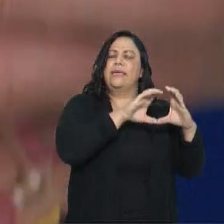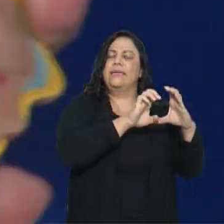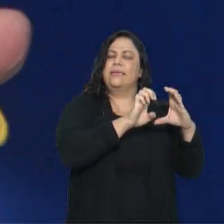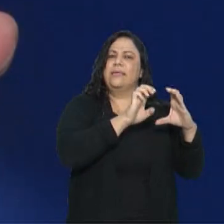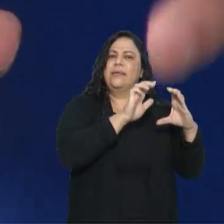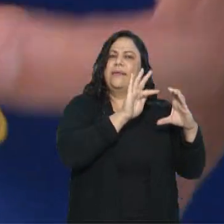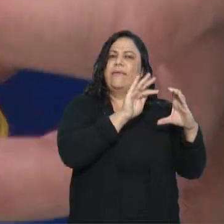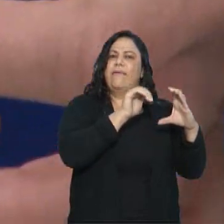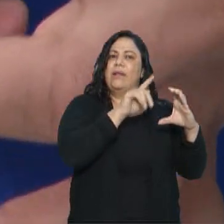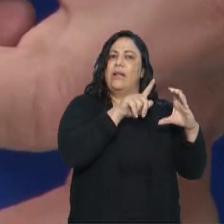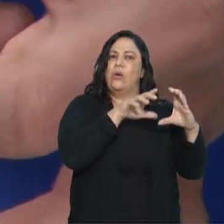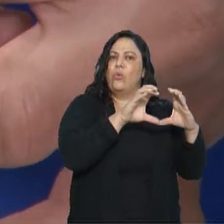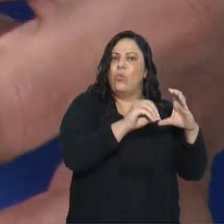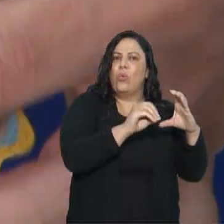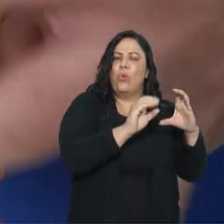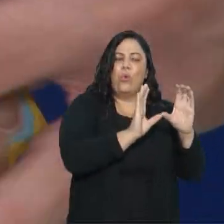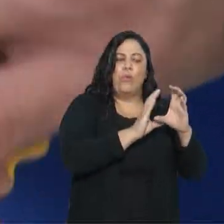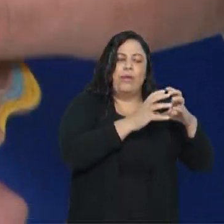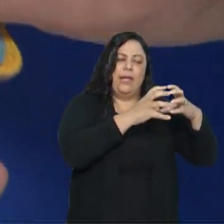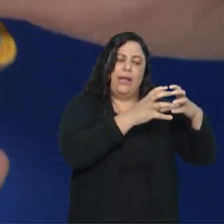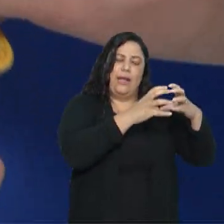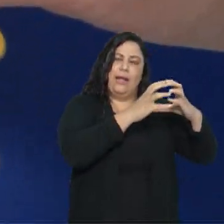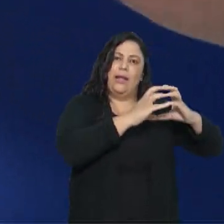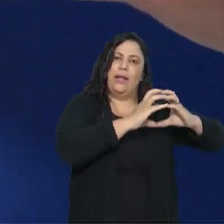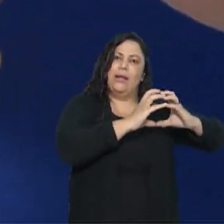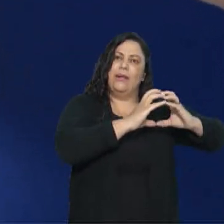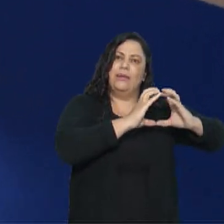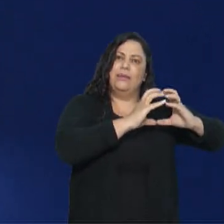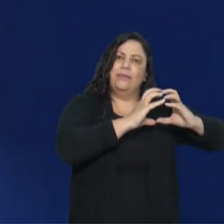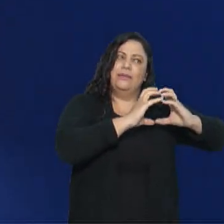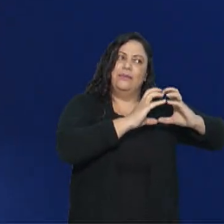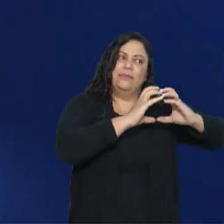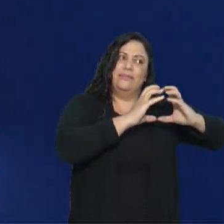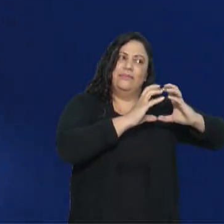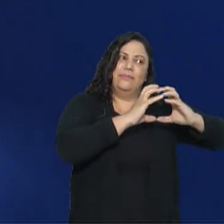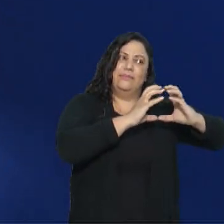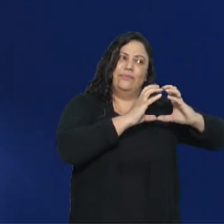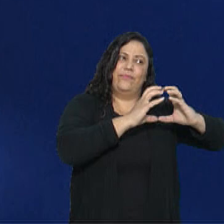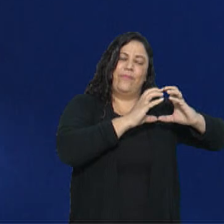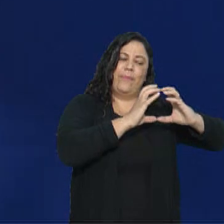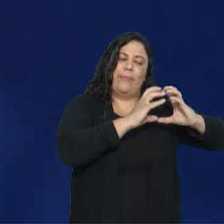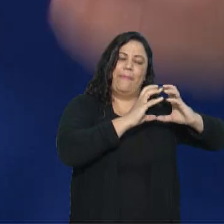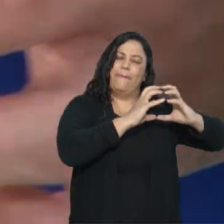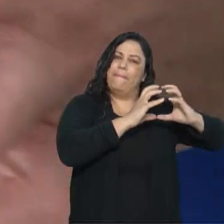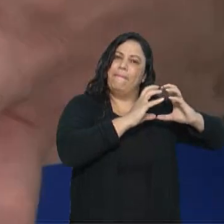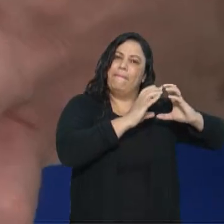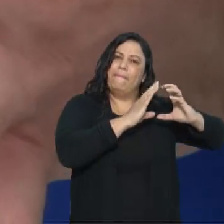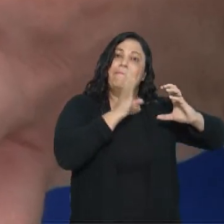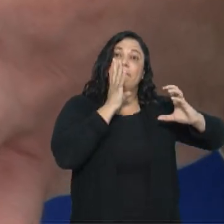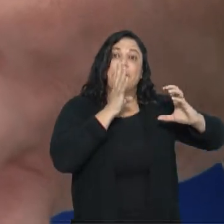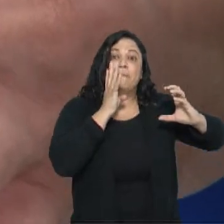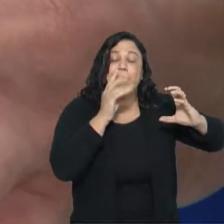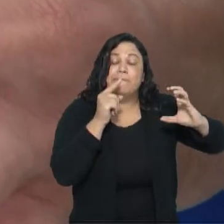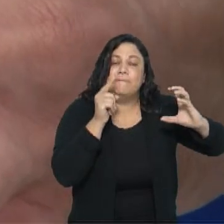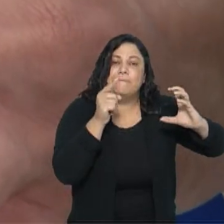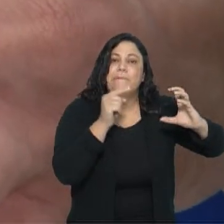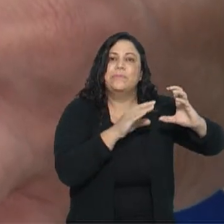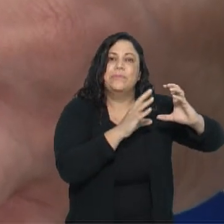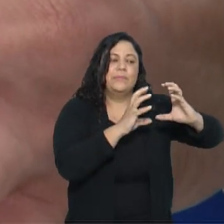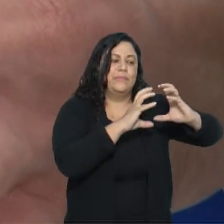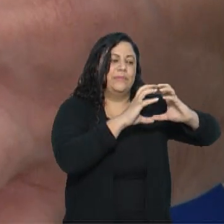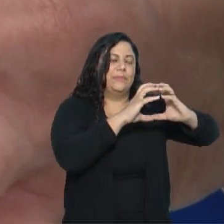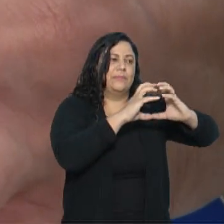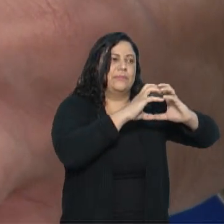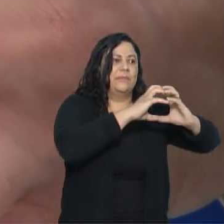aonde? Dentro, olha lá, da caixa craniana. Olha que legal. Se eu saio desse